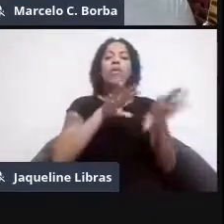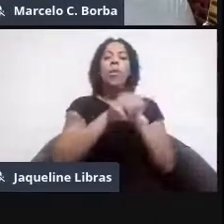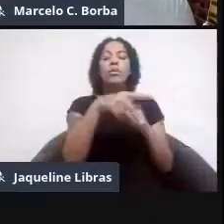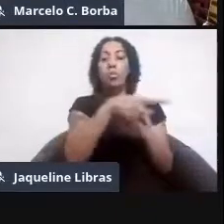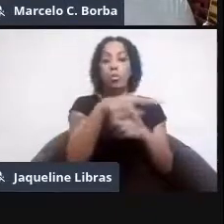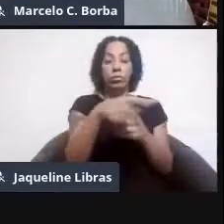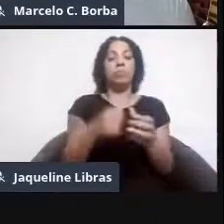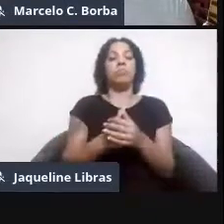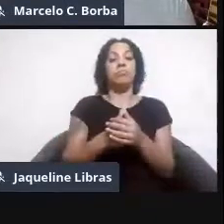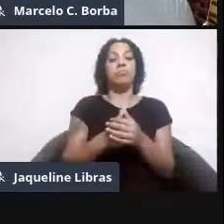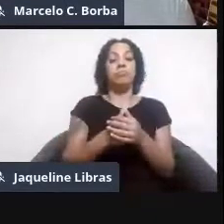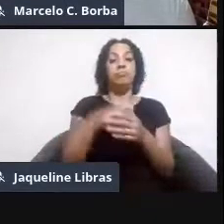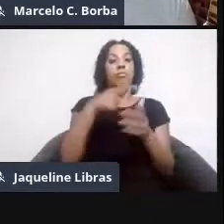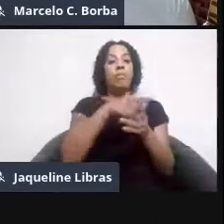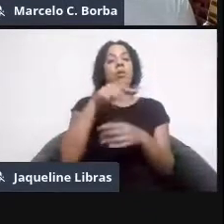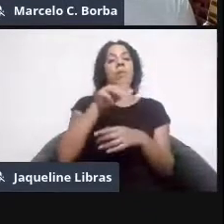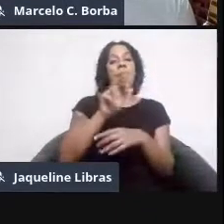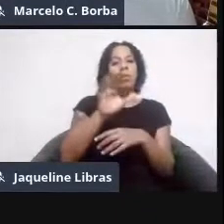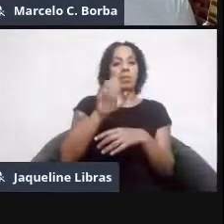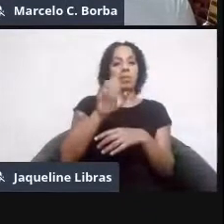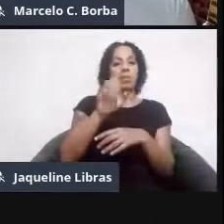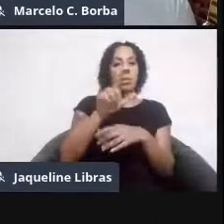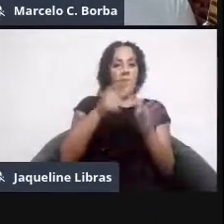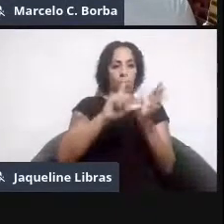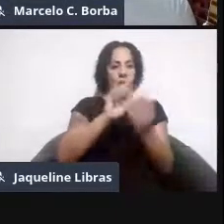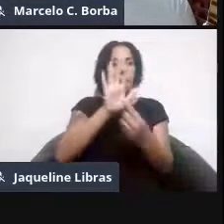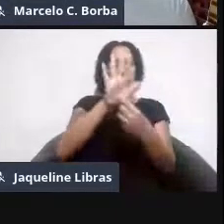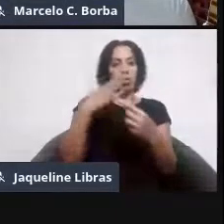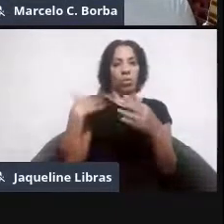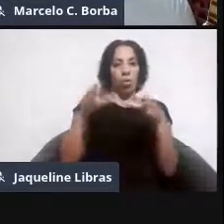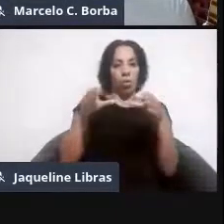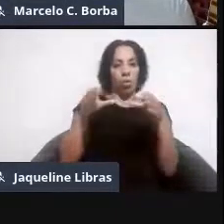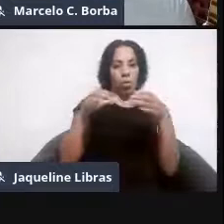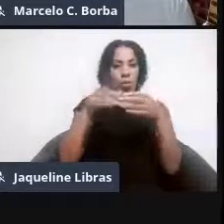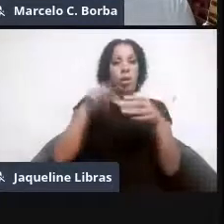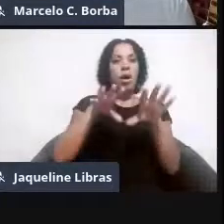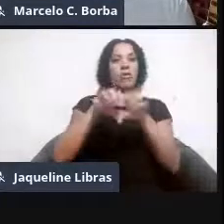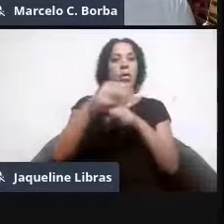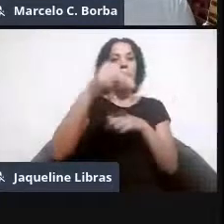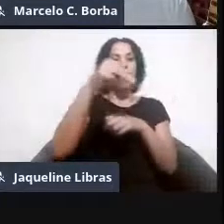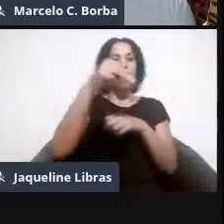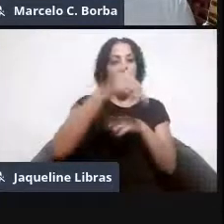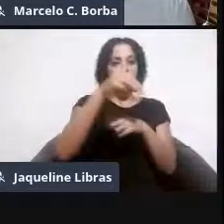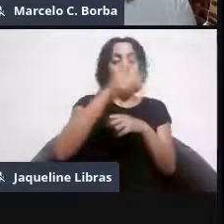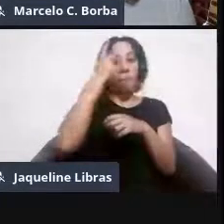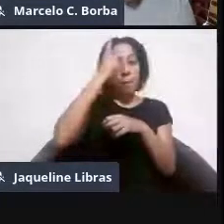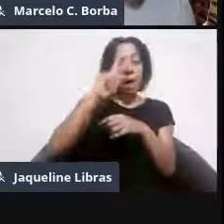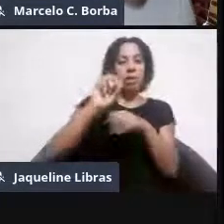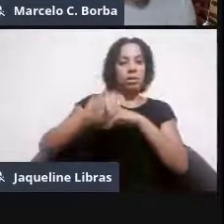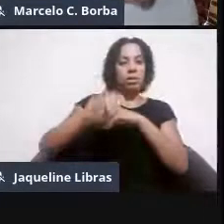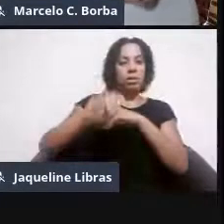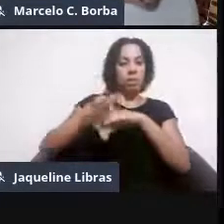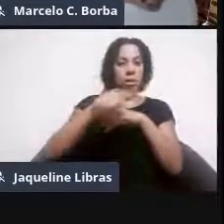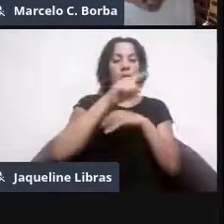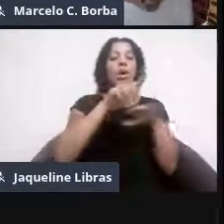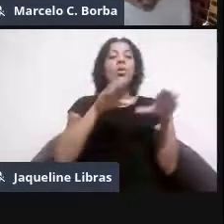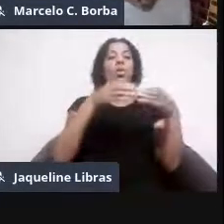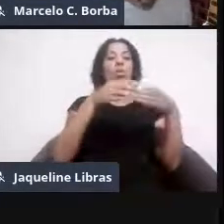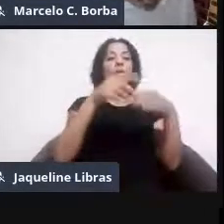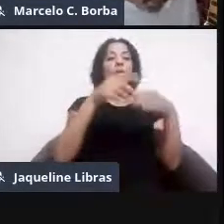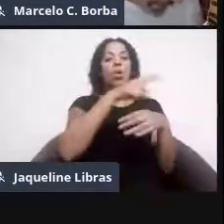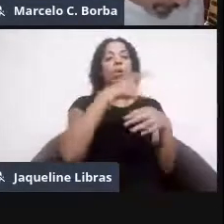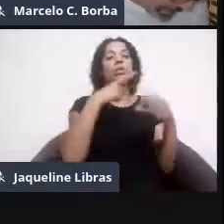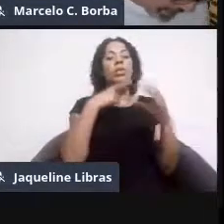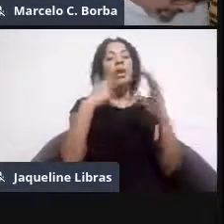O Marcelo apresentou aí o nosso grupo, é a Formação Matemática para Ensino. É um grupo que tem, assim, características